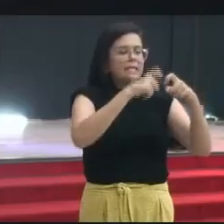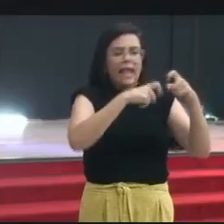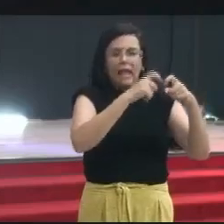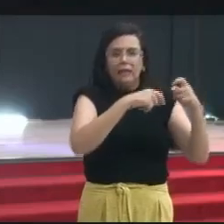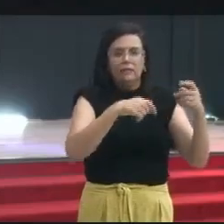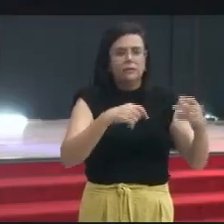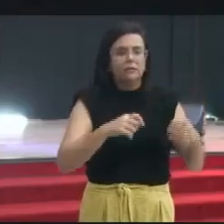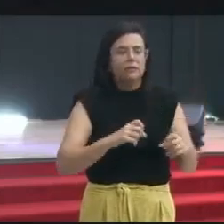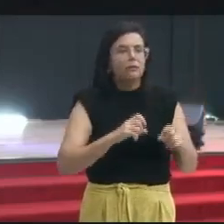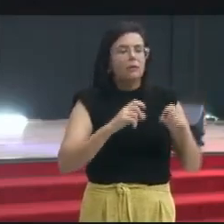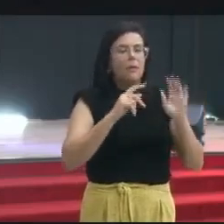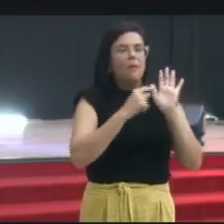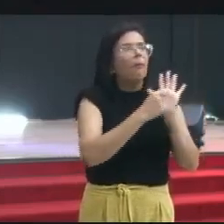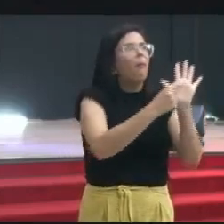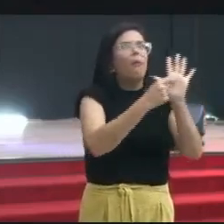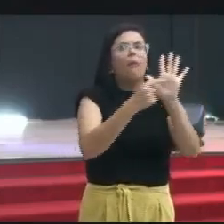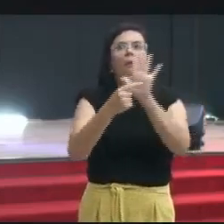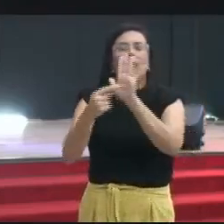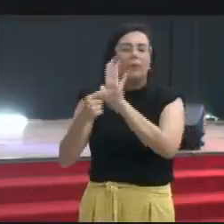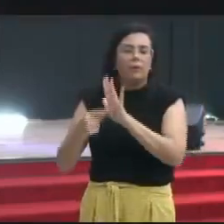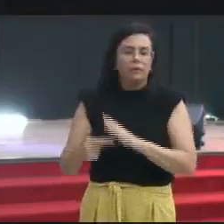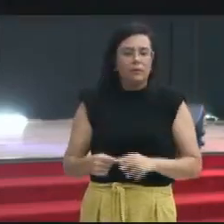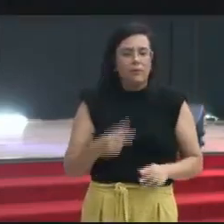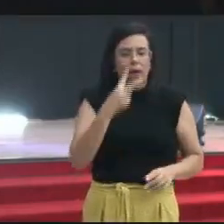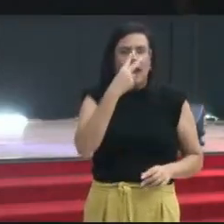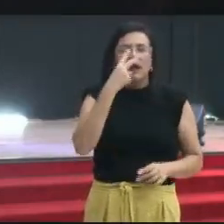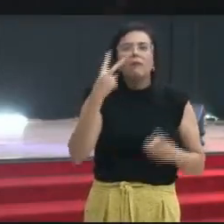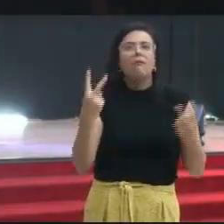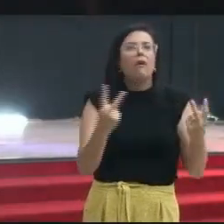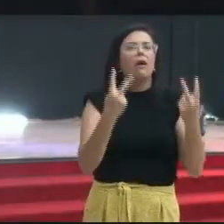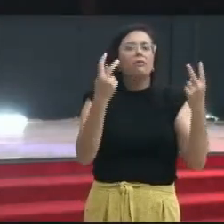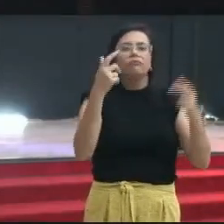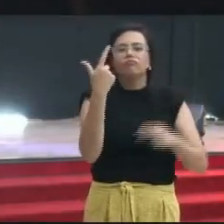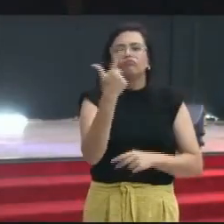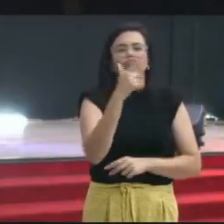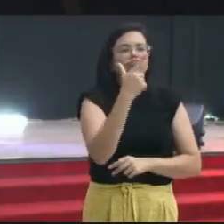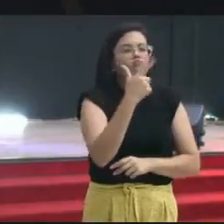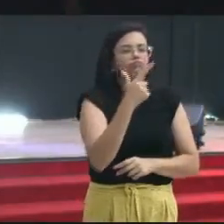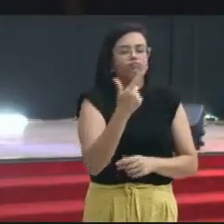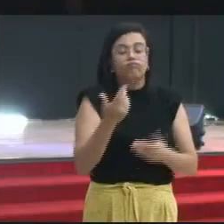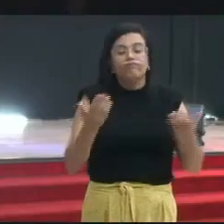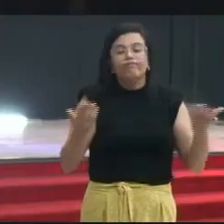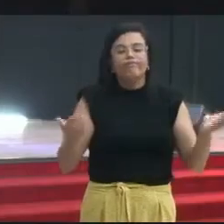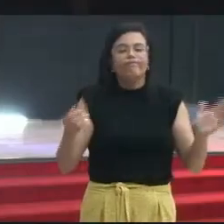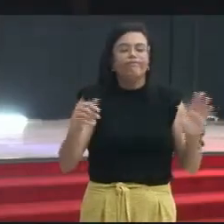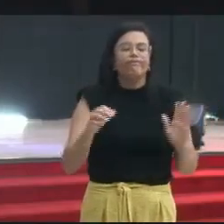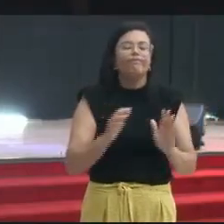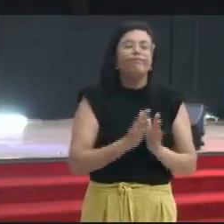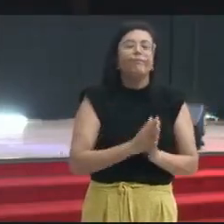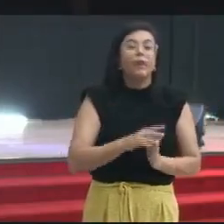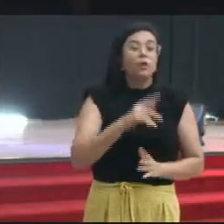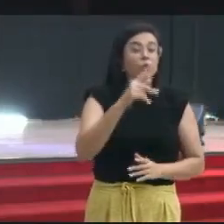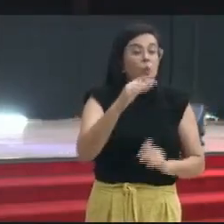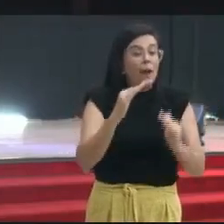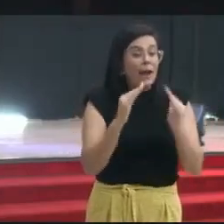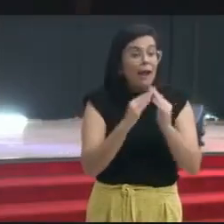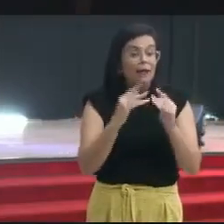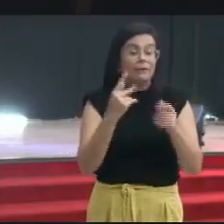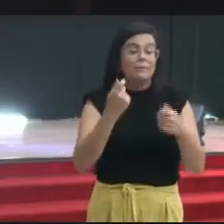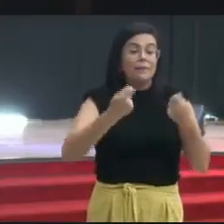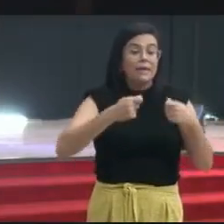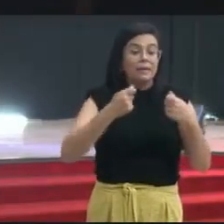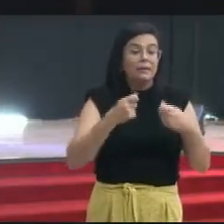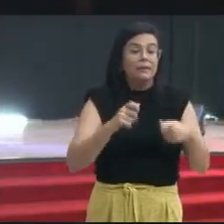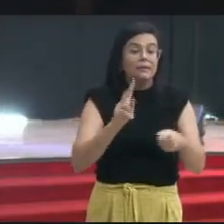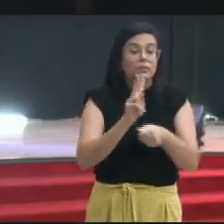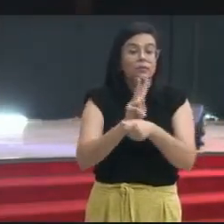bem. A sociedade está com os valores invertidos. Nós temos que reagir. Sua casa precisa reagir,